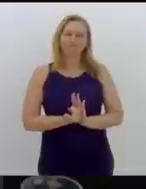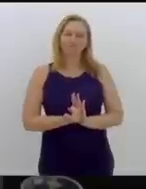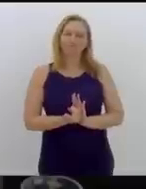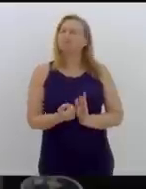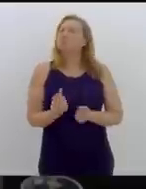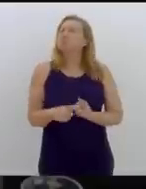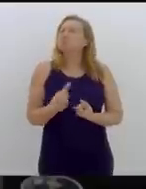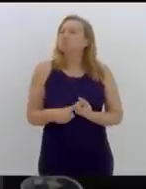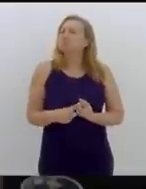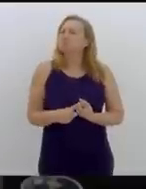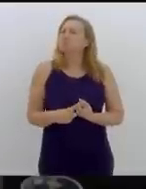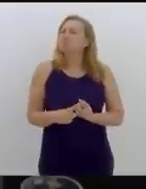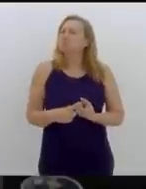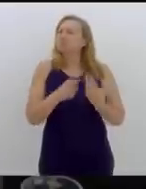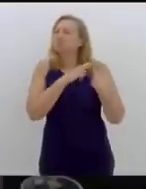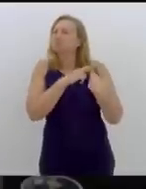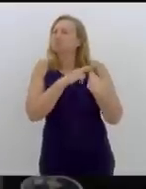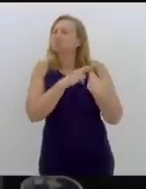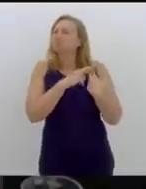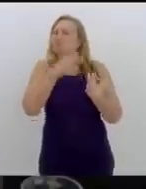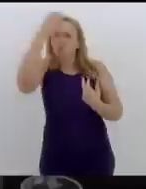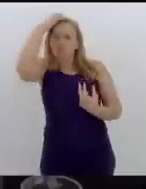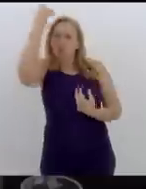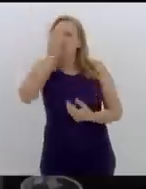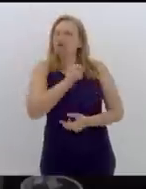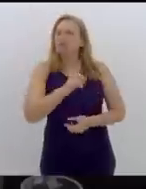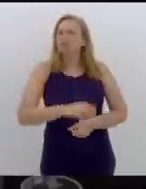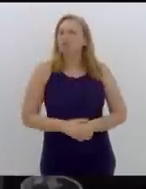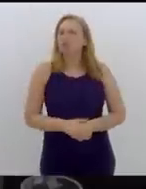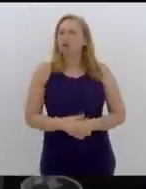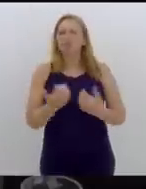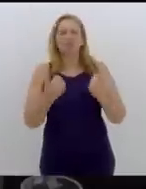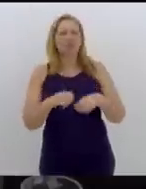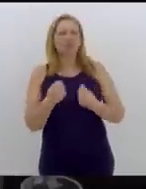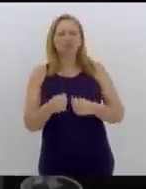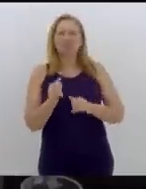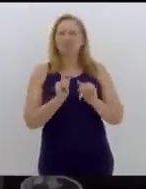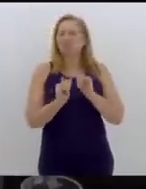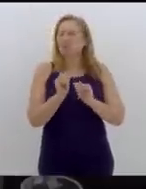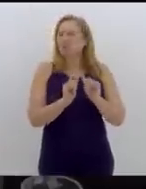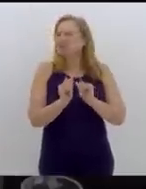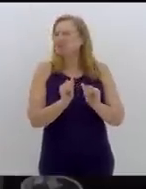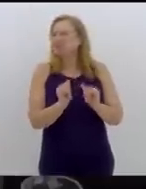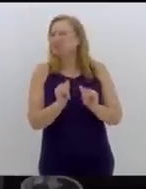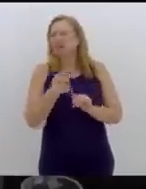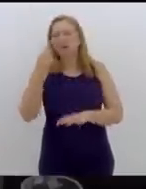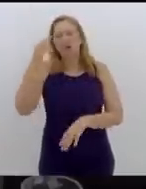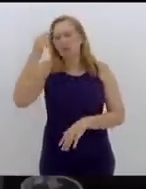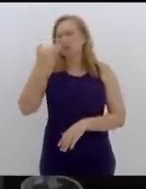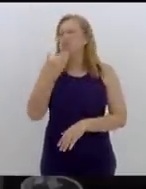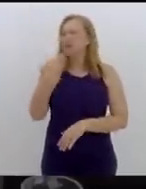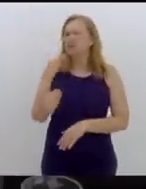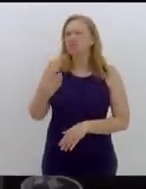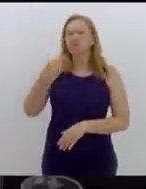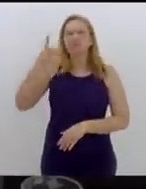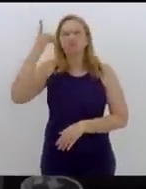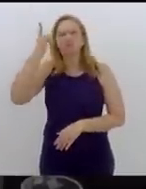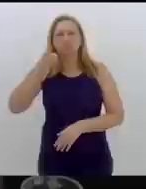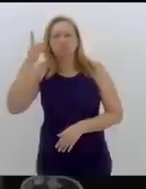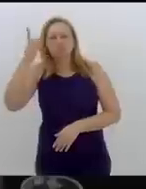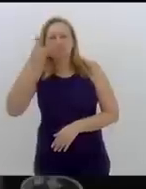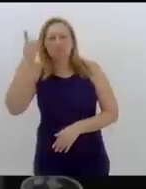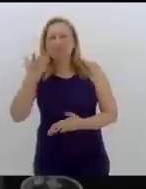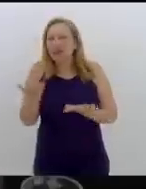Por que que ele não é responsabilizado eu preciso fazer uma parte mandar um deputado pedir para um deputado Pô